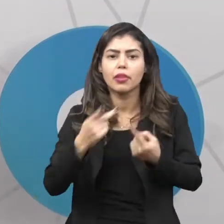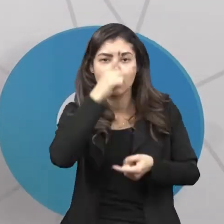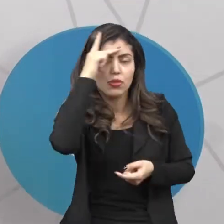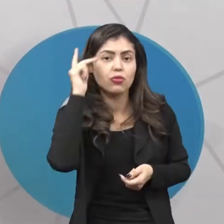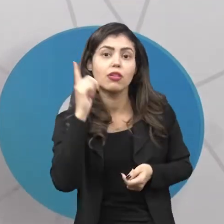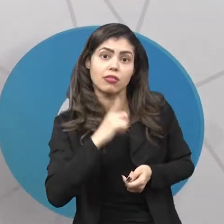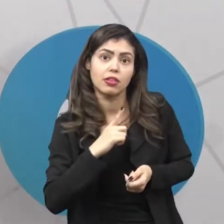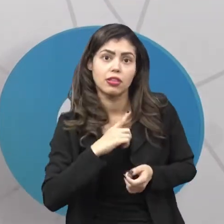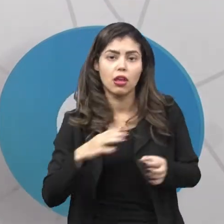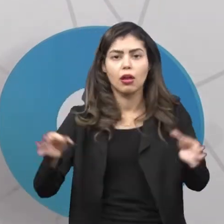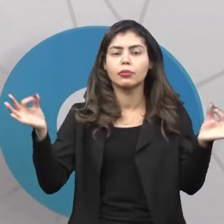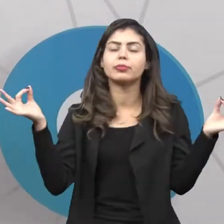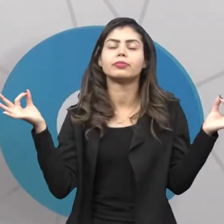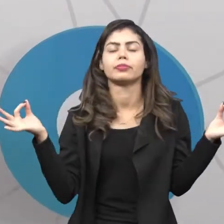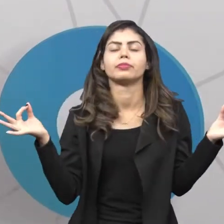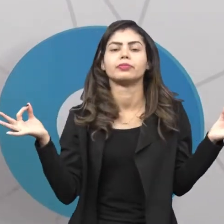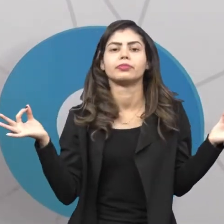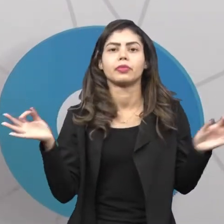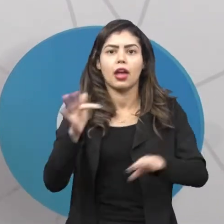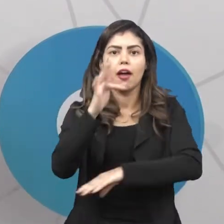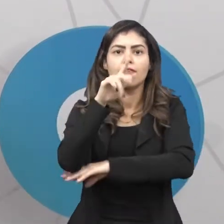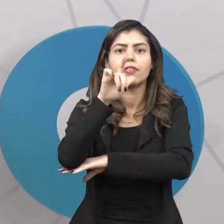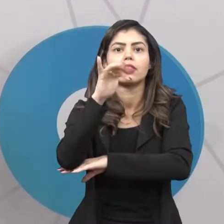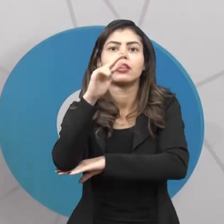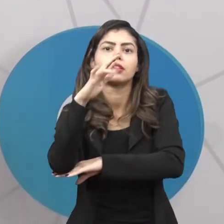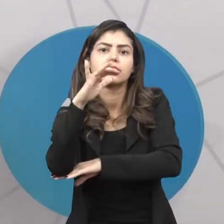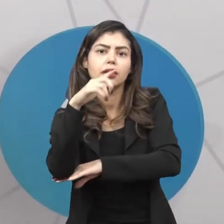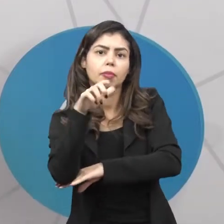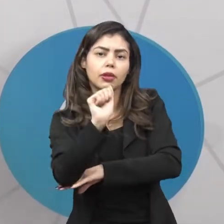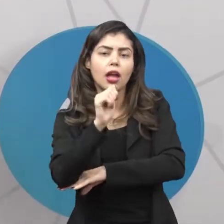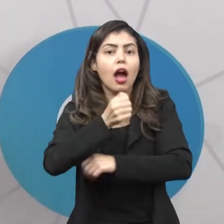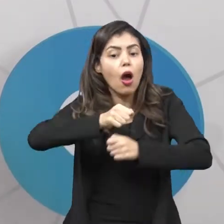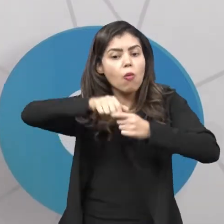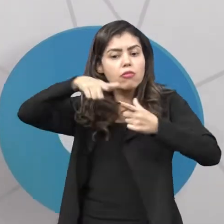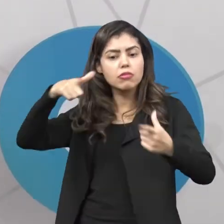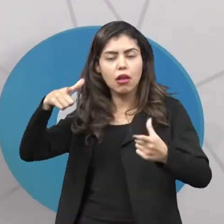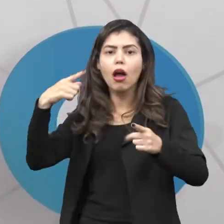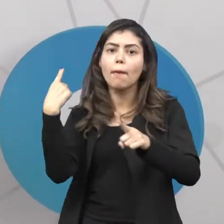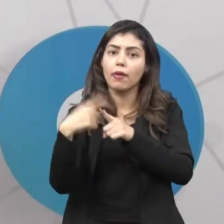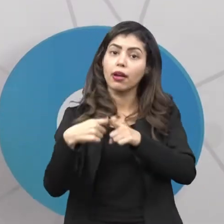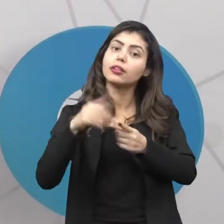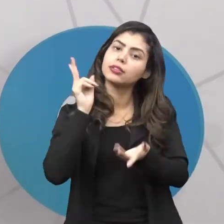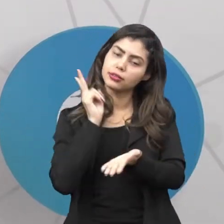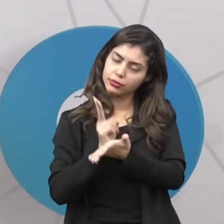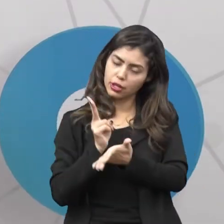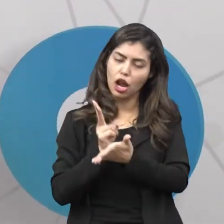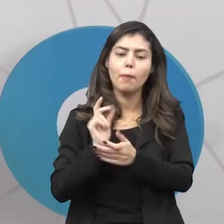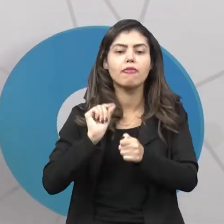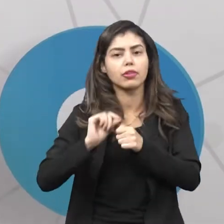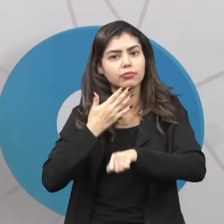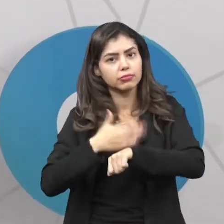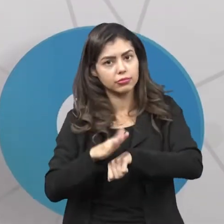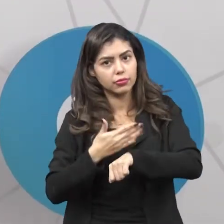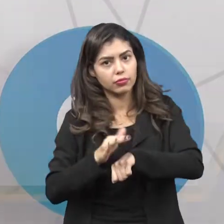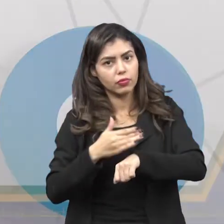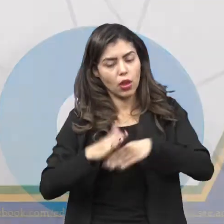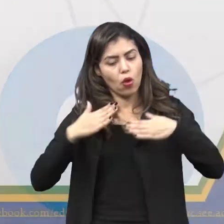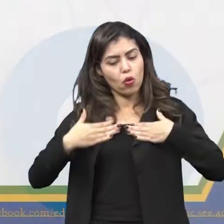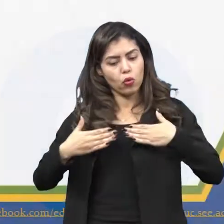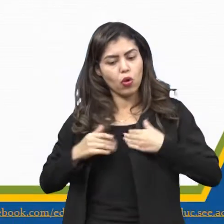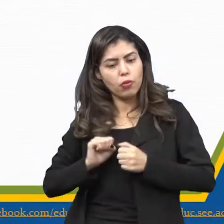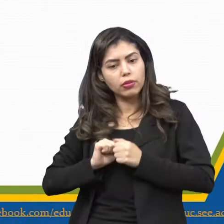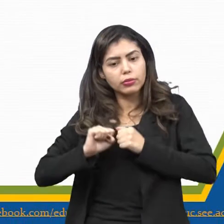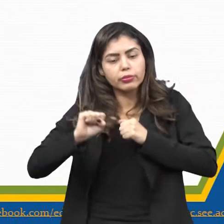que praticam yoga, a flexibilidade física tende a aumentar, porque cada vez que ela vai praticando, o corpo vai ficando